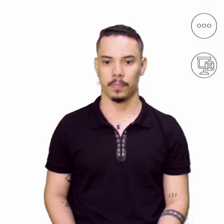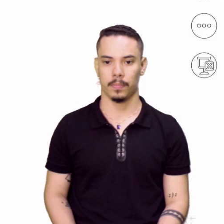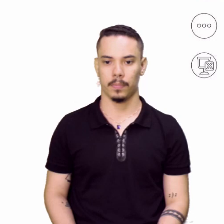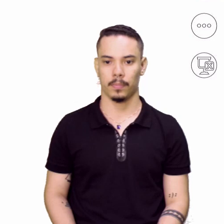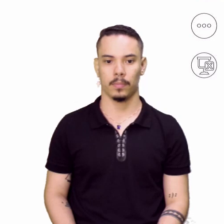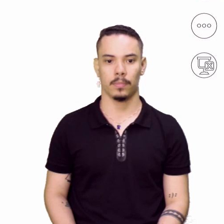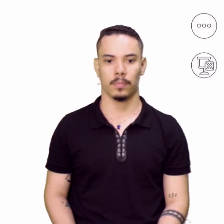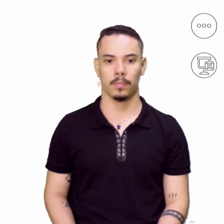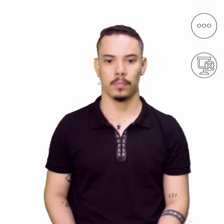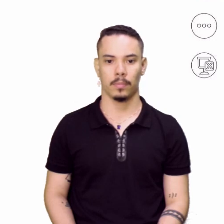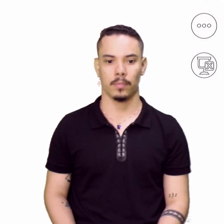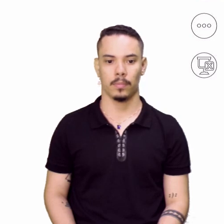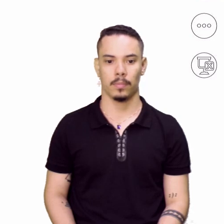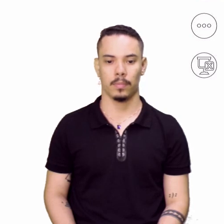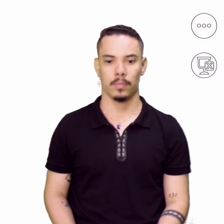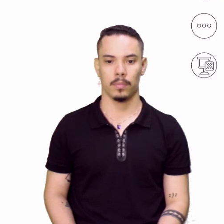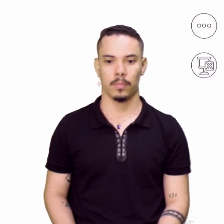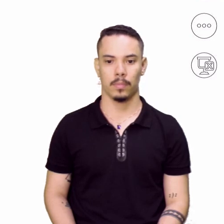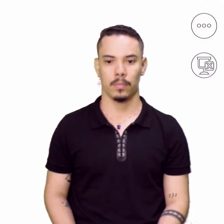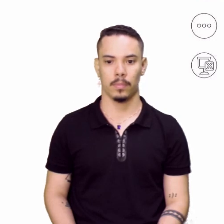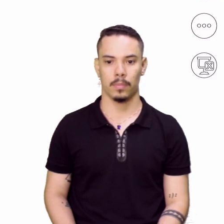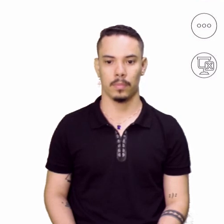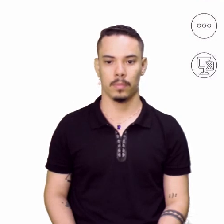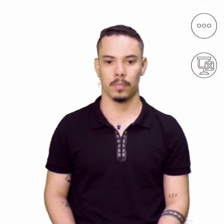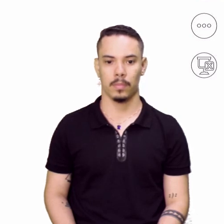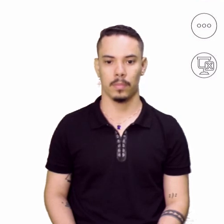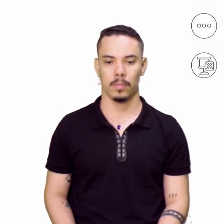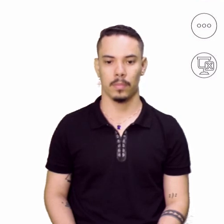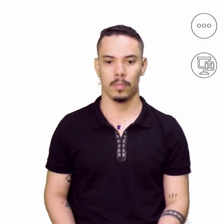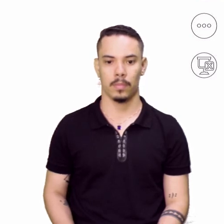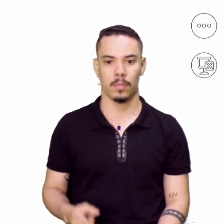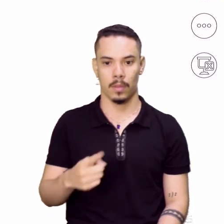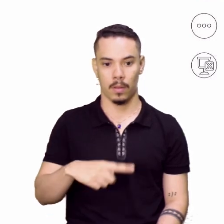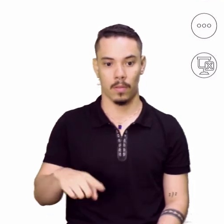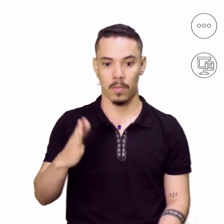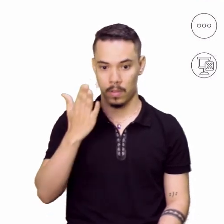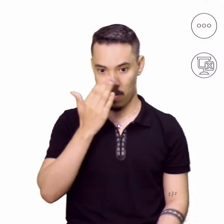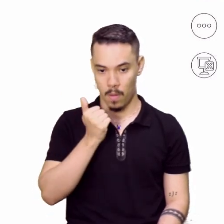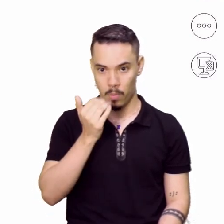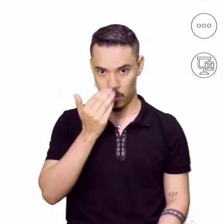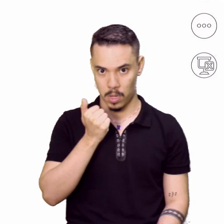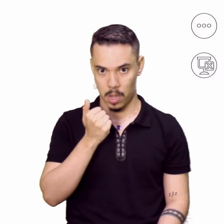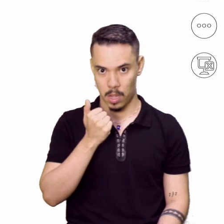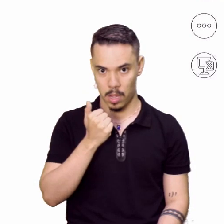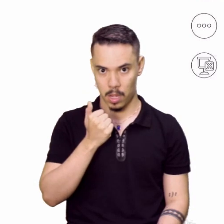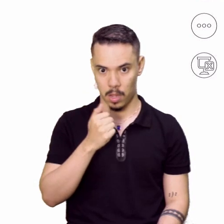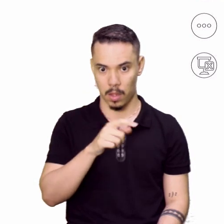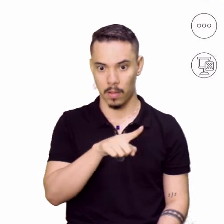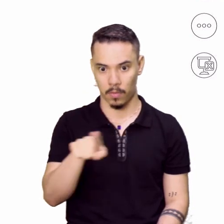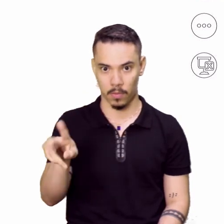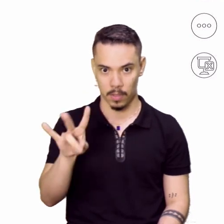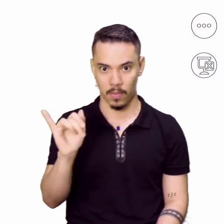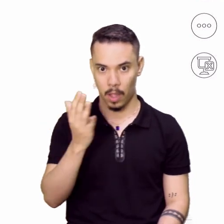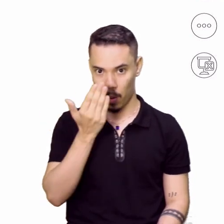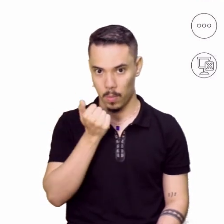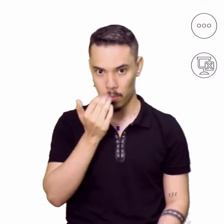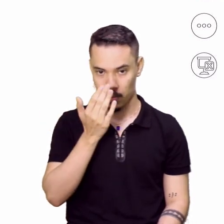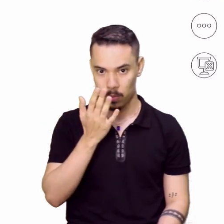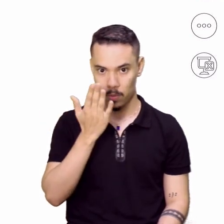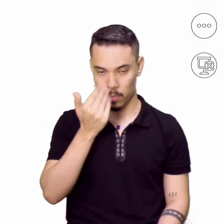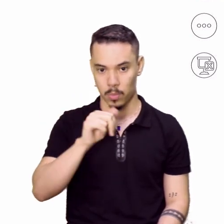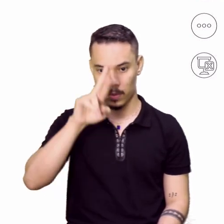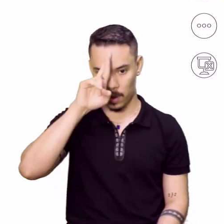médico ele fala o seguinte will you have lunch você almoçará é isso Você almoçará